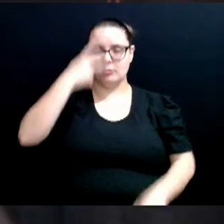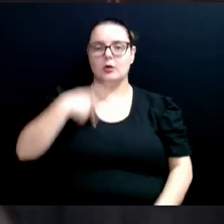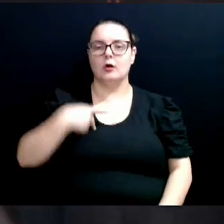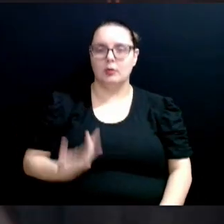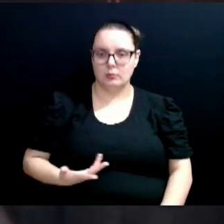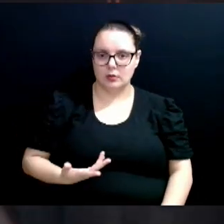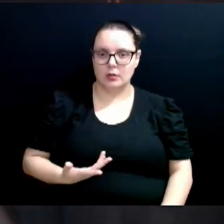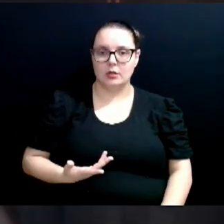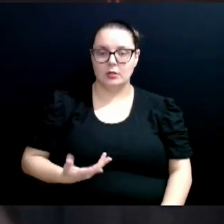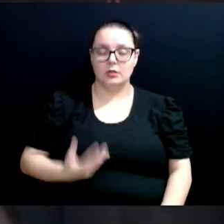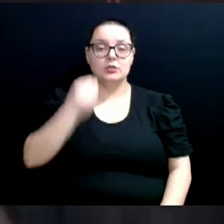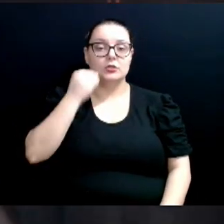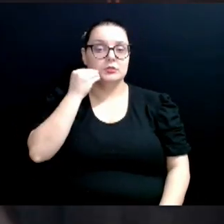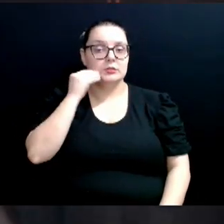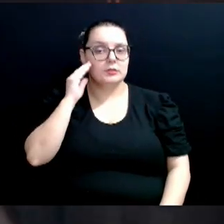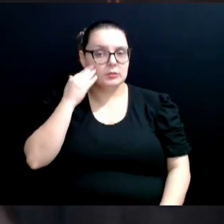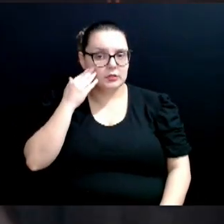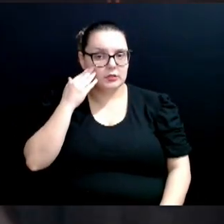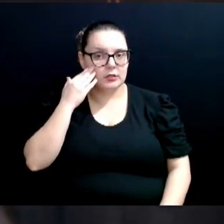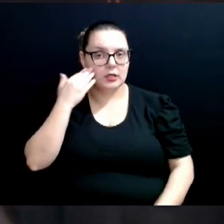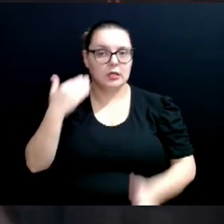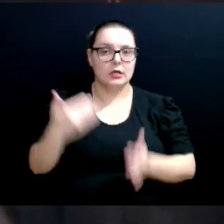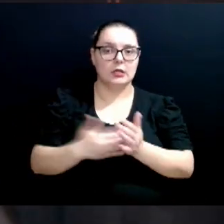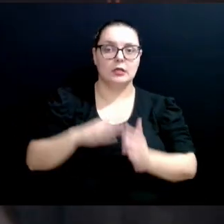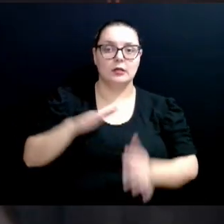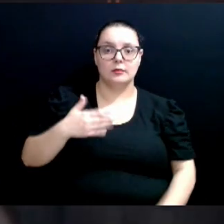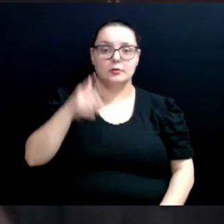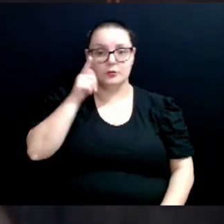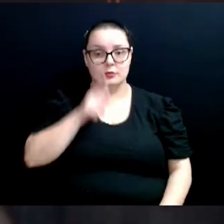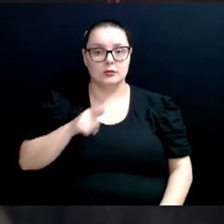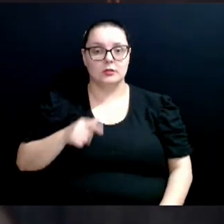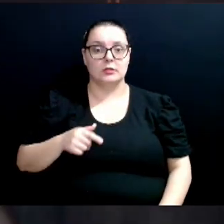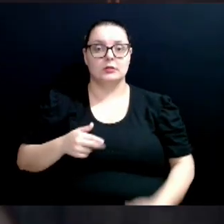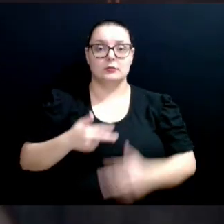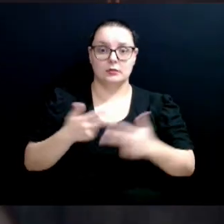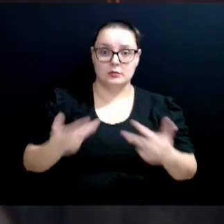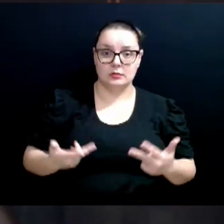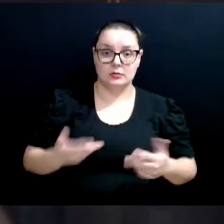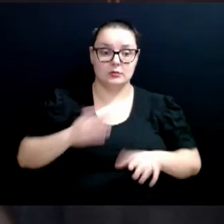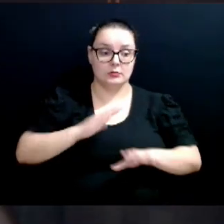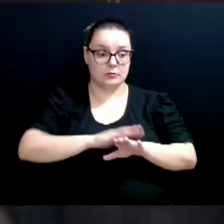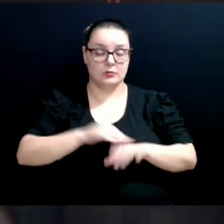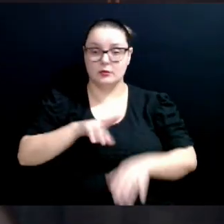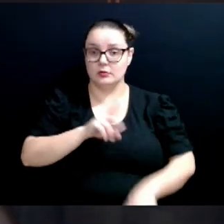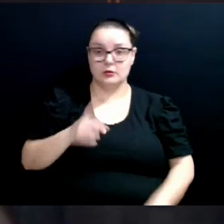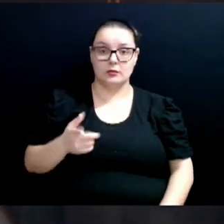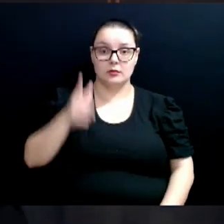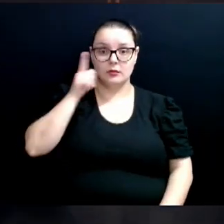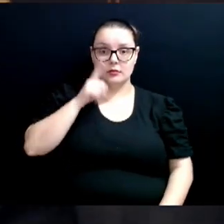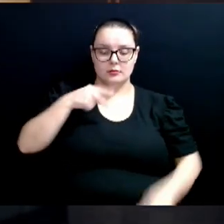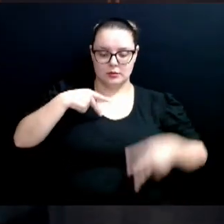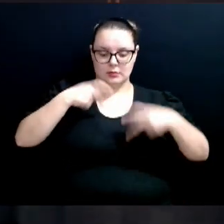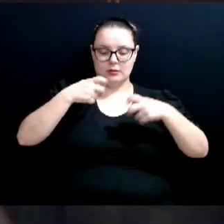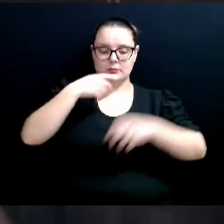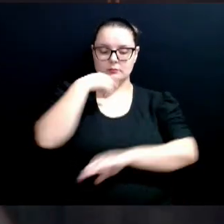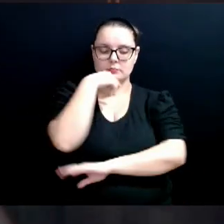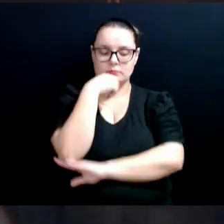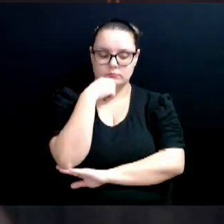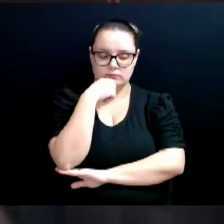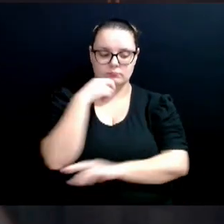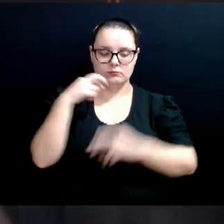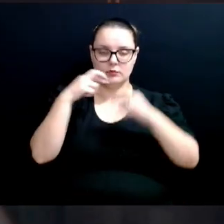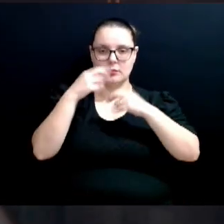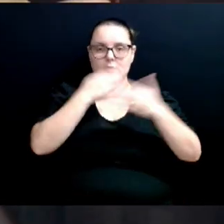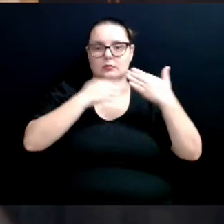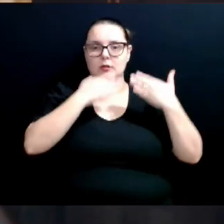tentar entender até onde a gente consegue ir com as coisas, até onde funciona ou não, e às vezes a gente consegue fazer isso olhando para o nosso próprio passado, para as